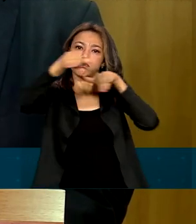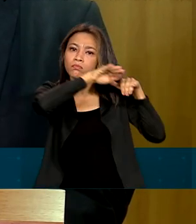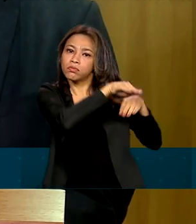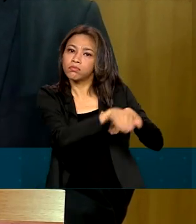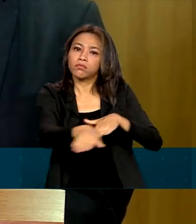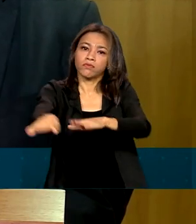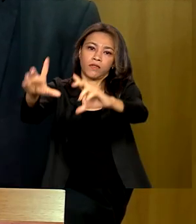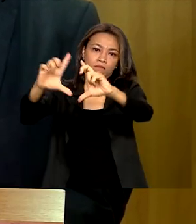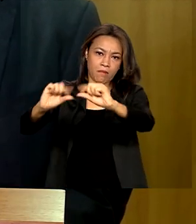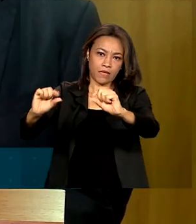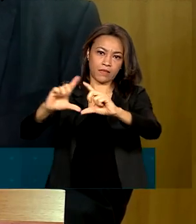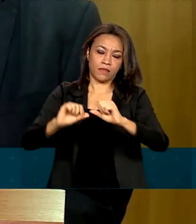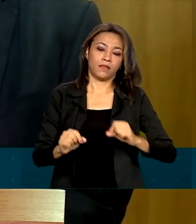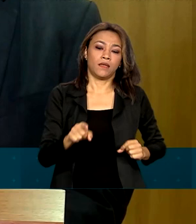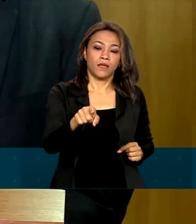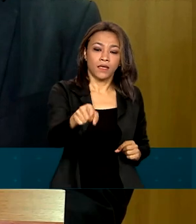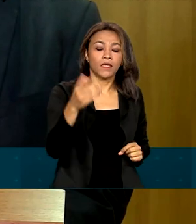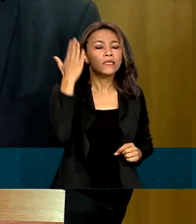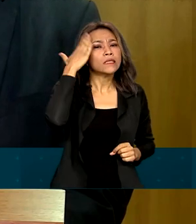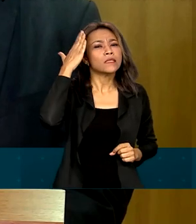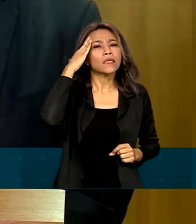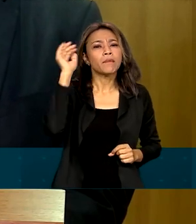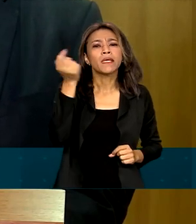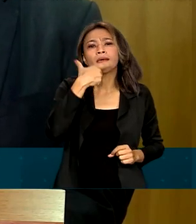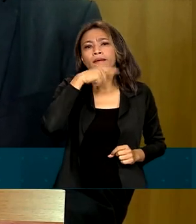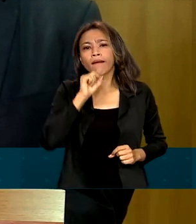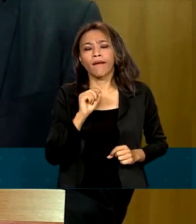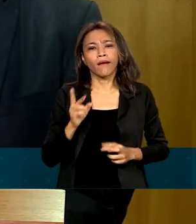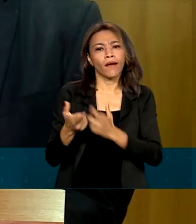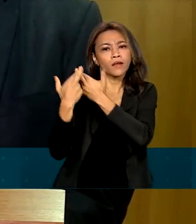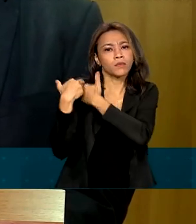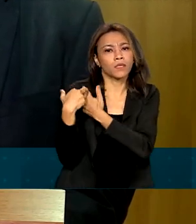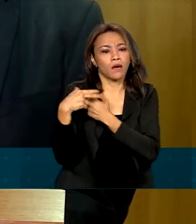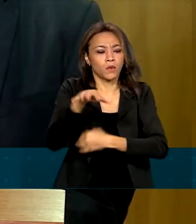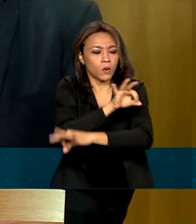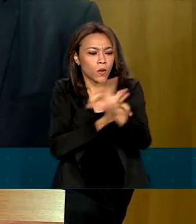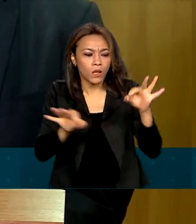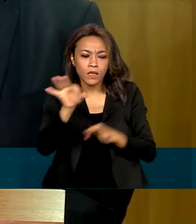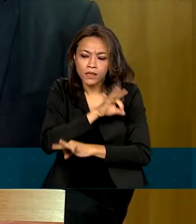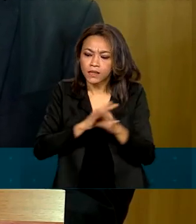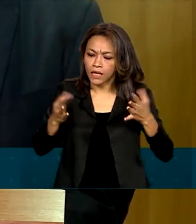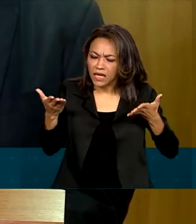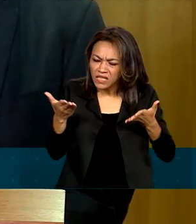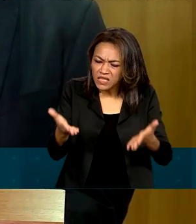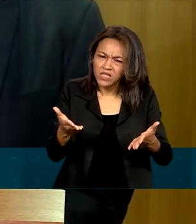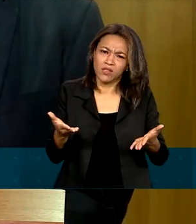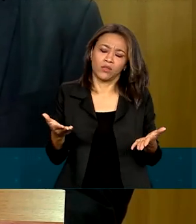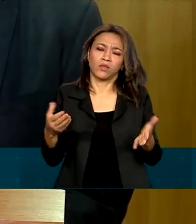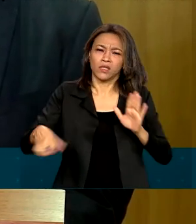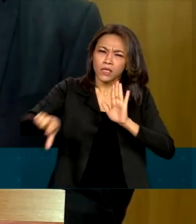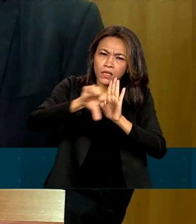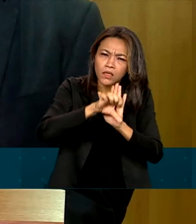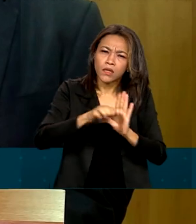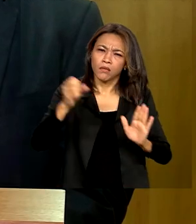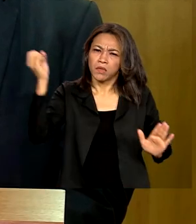a expectativa de quem organizou e financiou esse ato terrorista não era